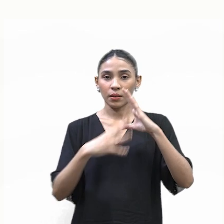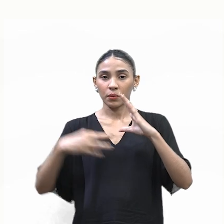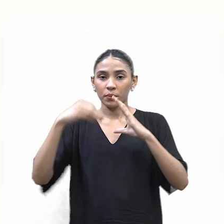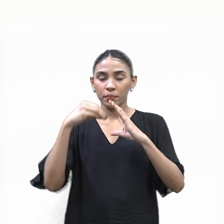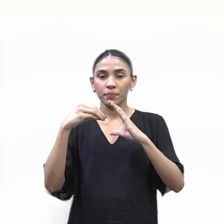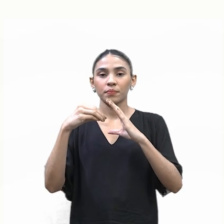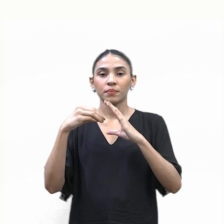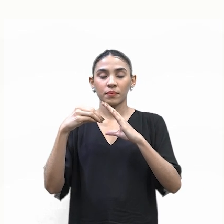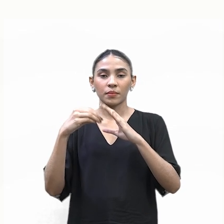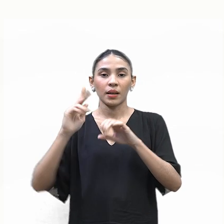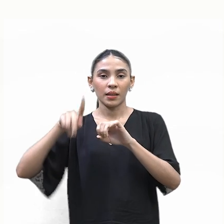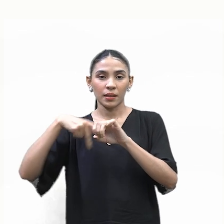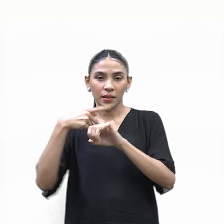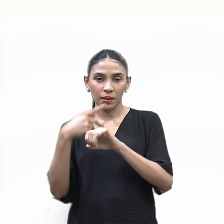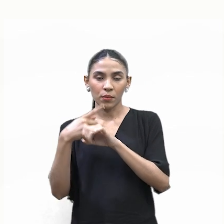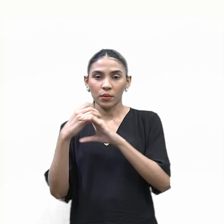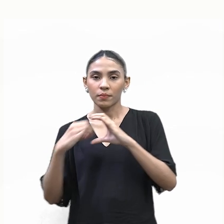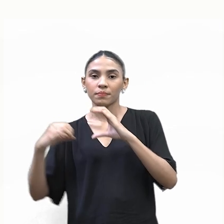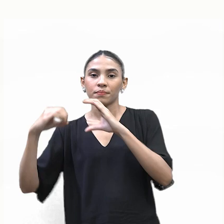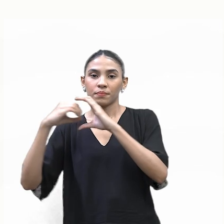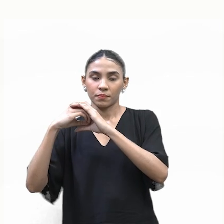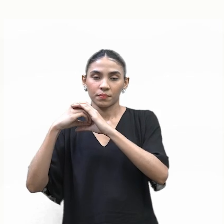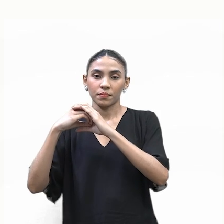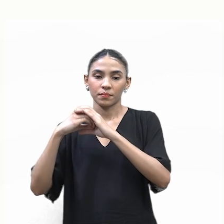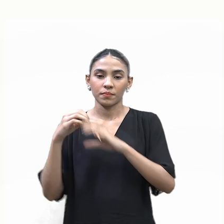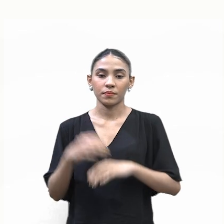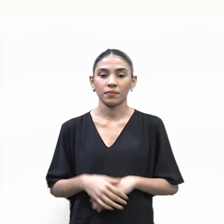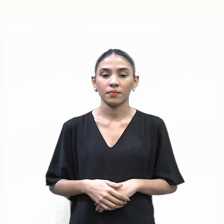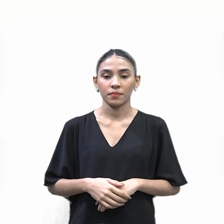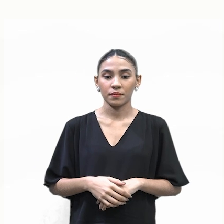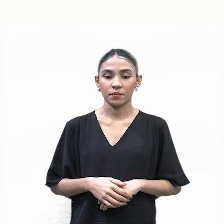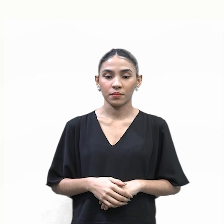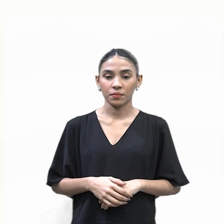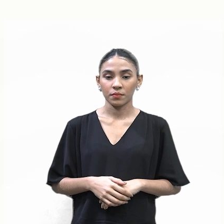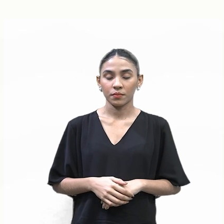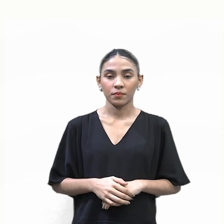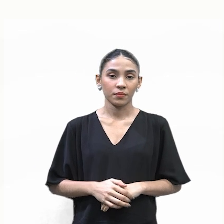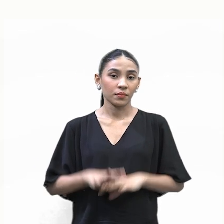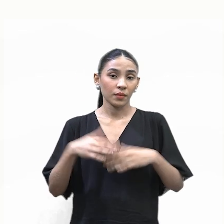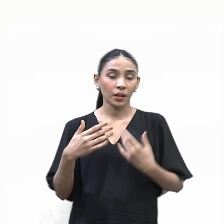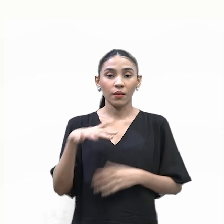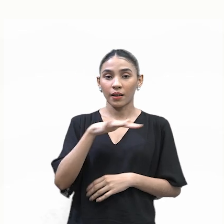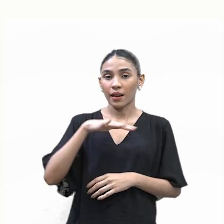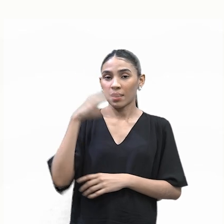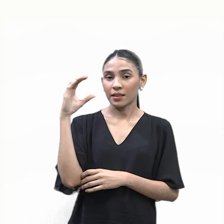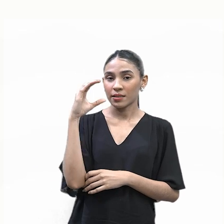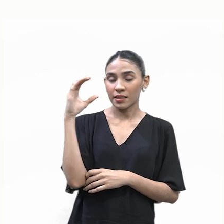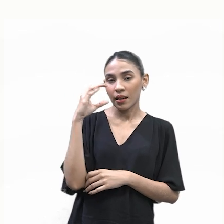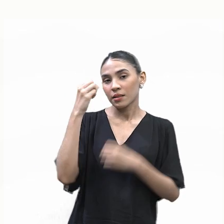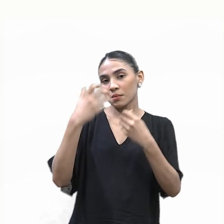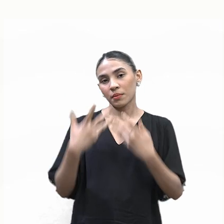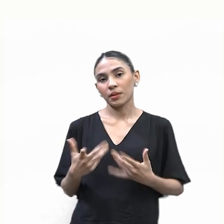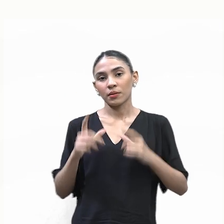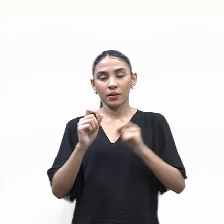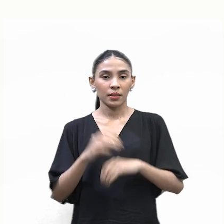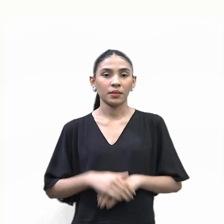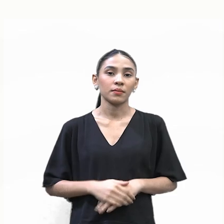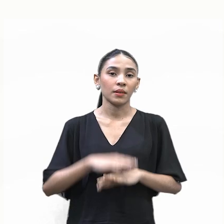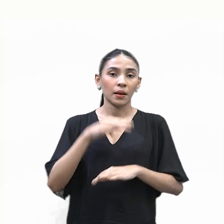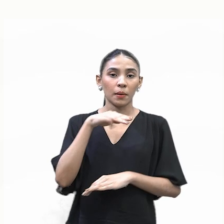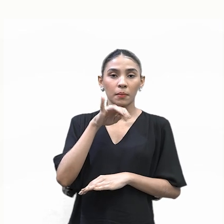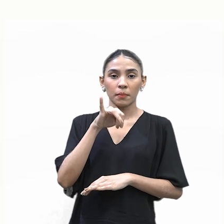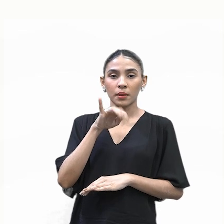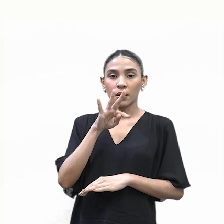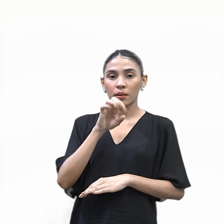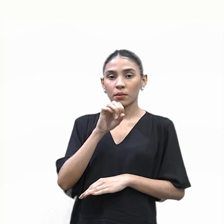se tornou parte dessa célula, tá? E aí a ciência, né, diz que possivelmente as mitocôndrias e